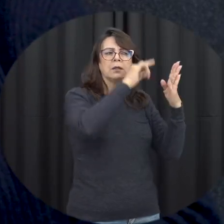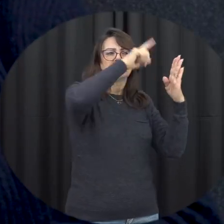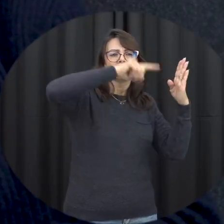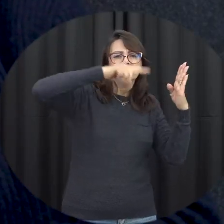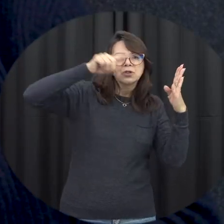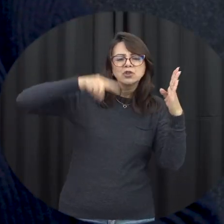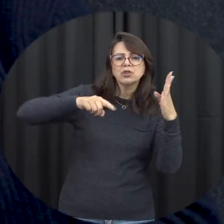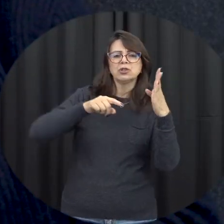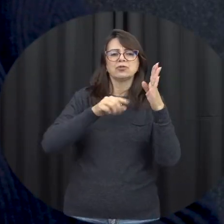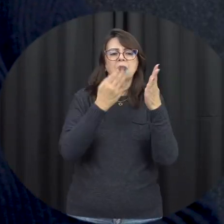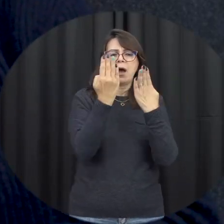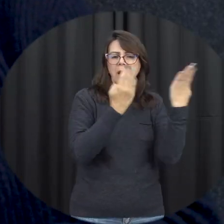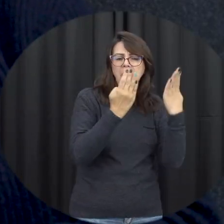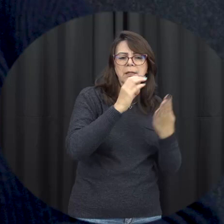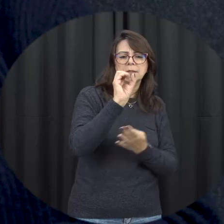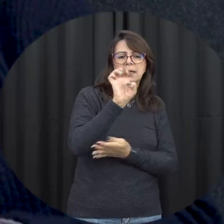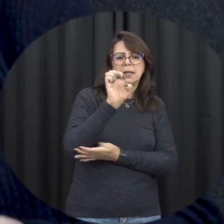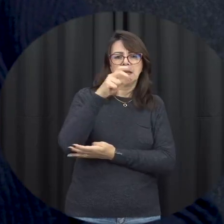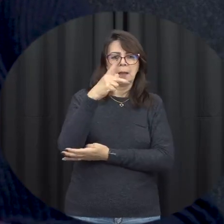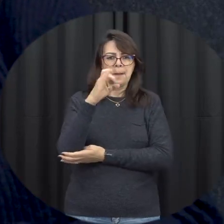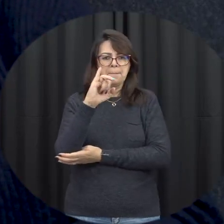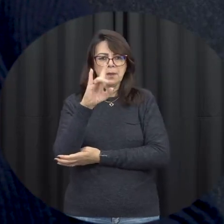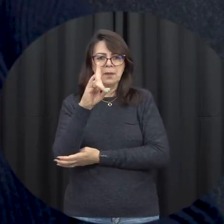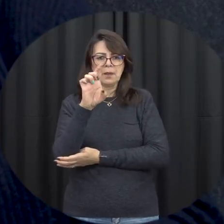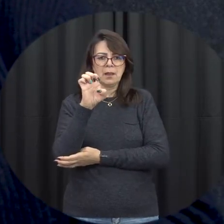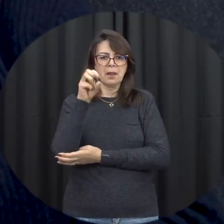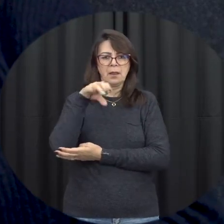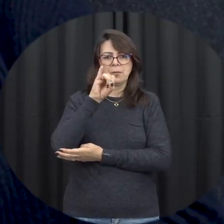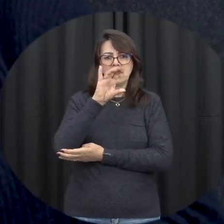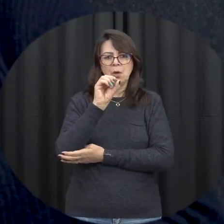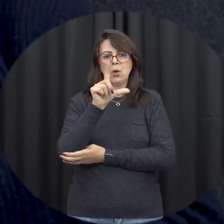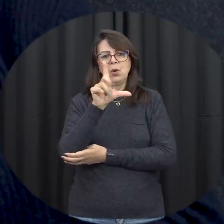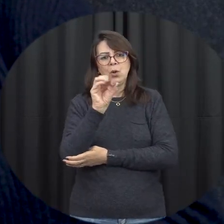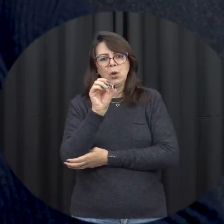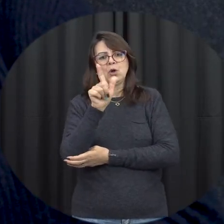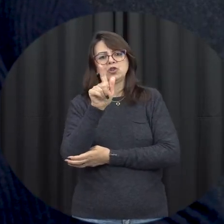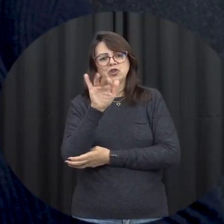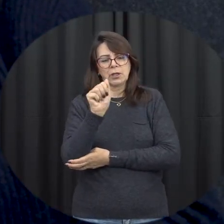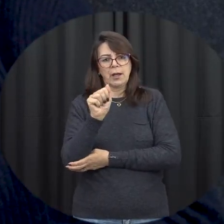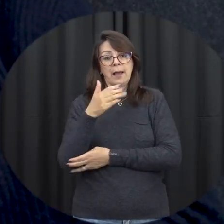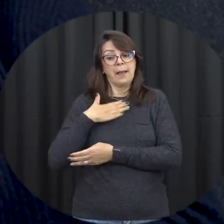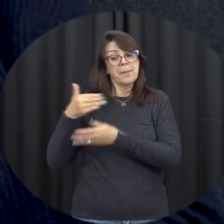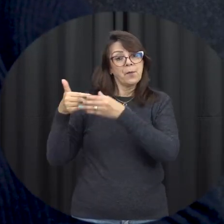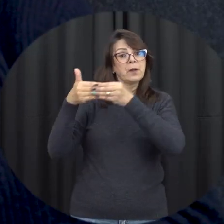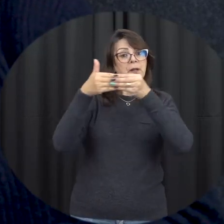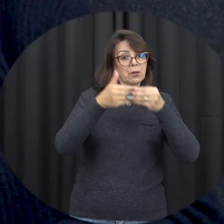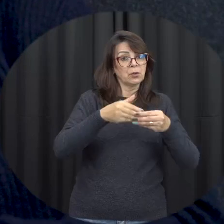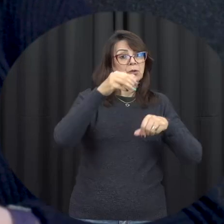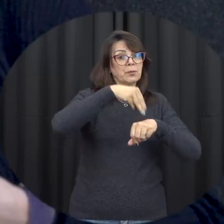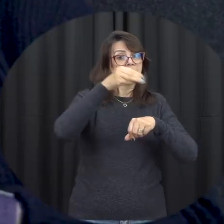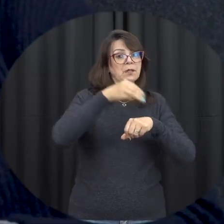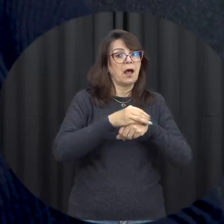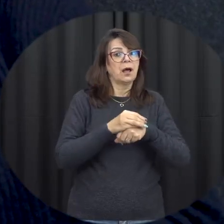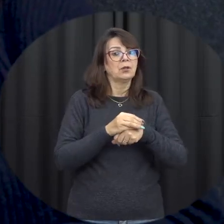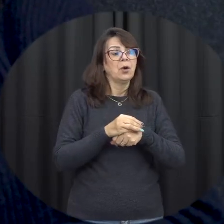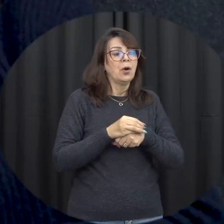fazer análises epidemiológicas. Então, a minha orientadora de lá, da universidade, né, do mestrado, ela